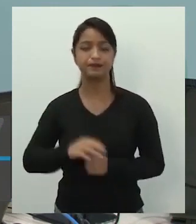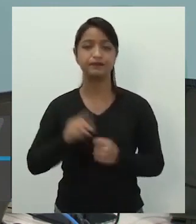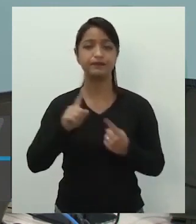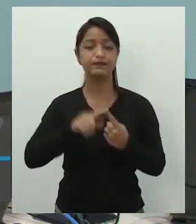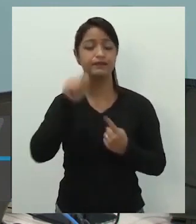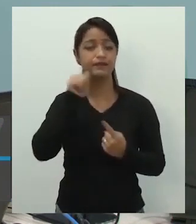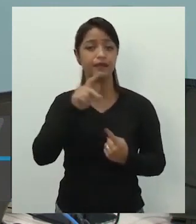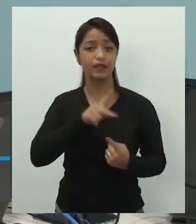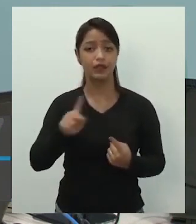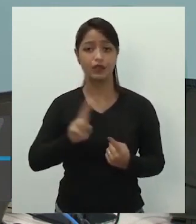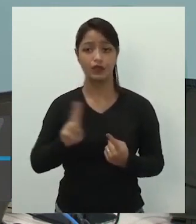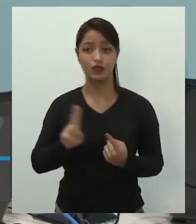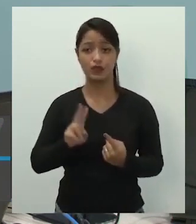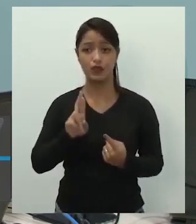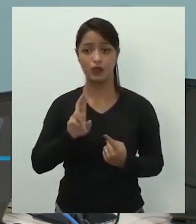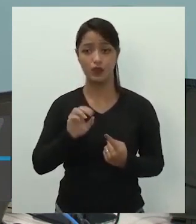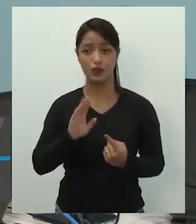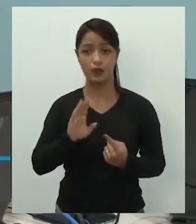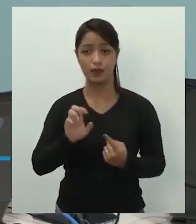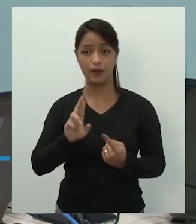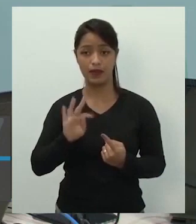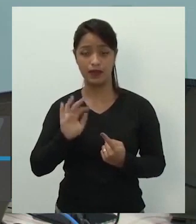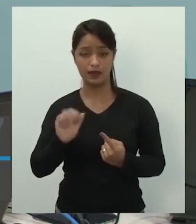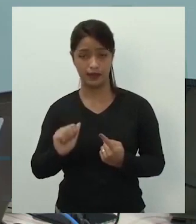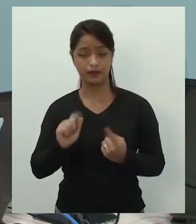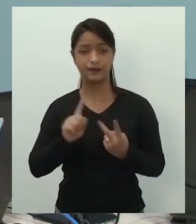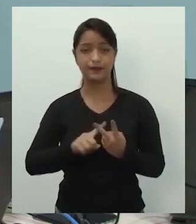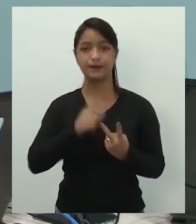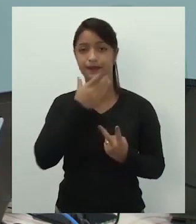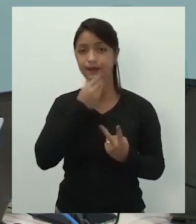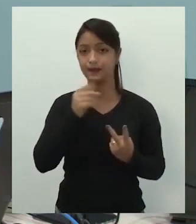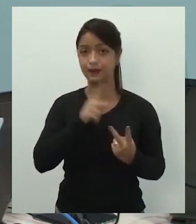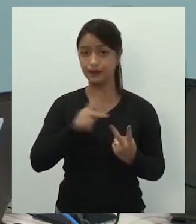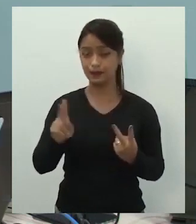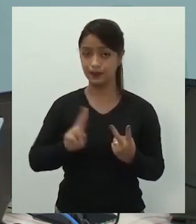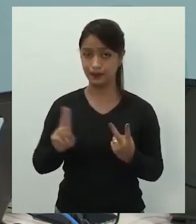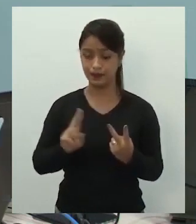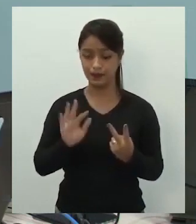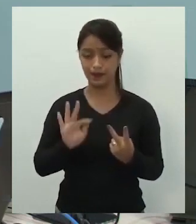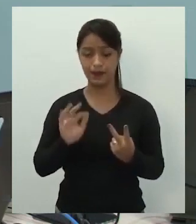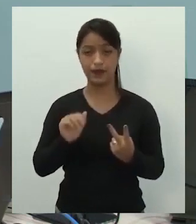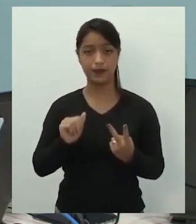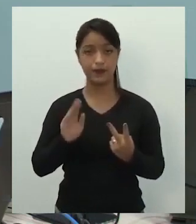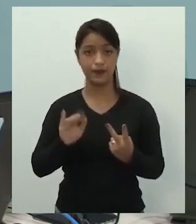professora Roberta Mastrochiro e o professor Fábio Paiva.